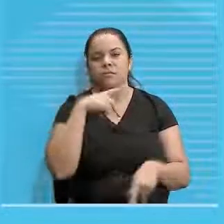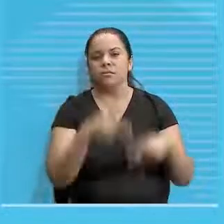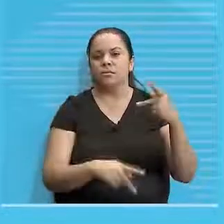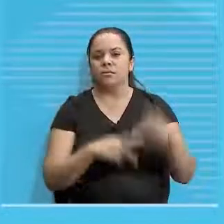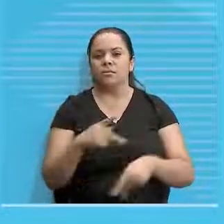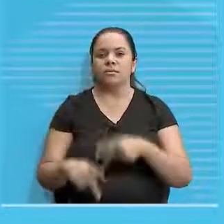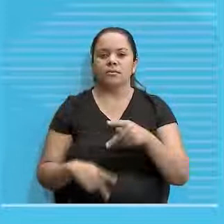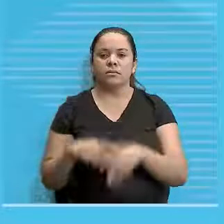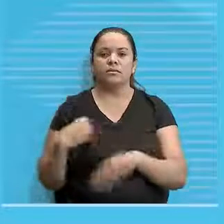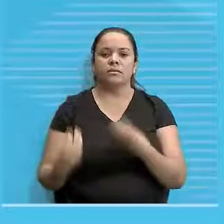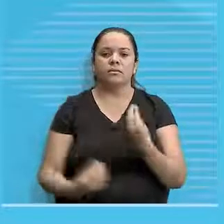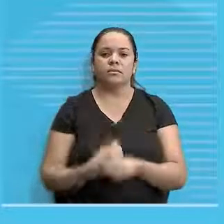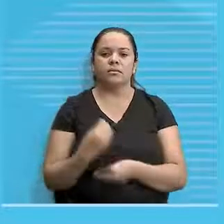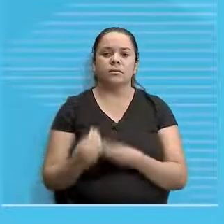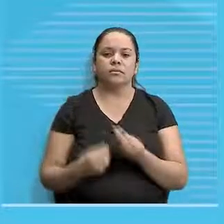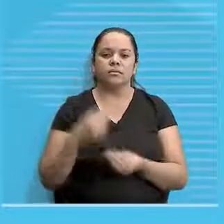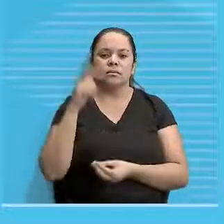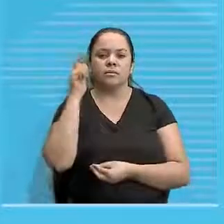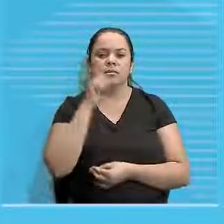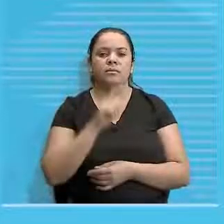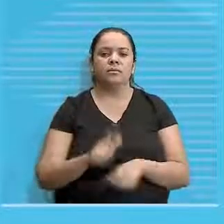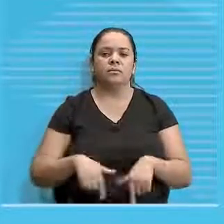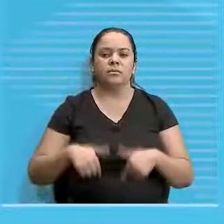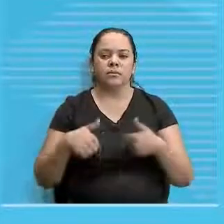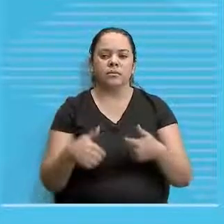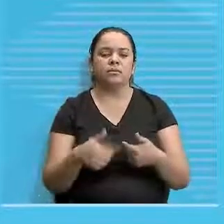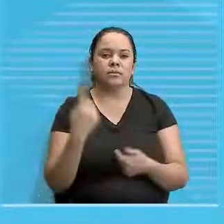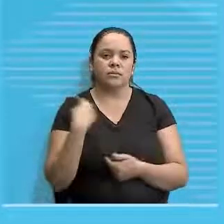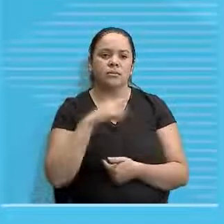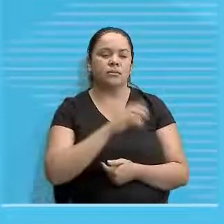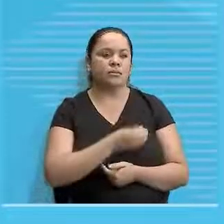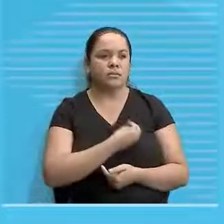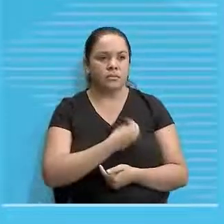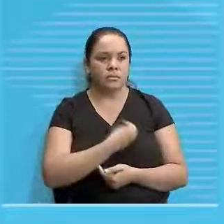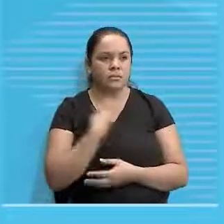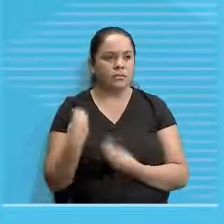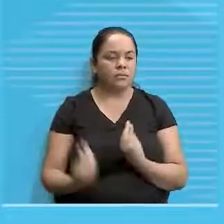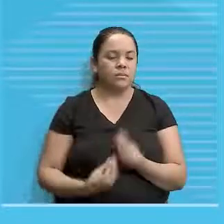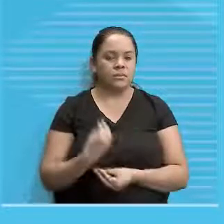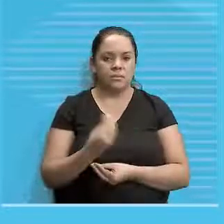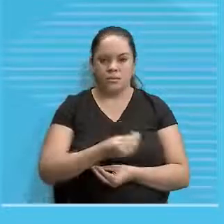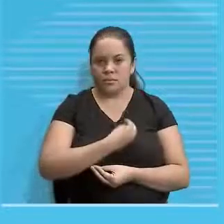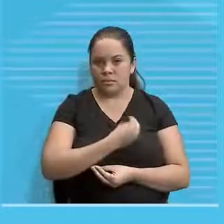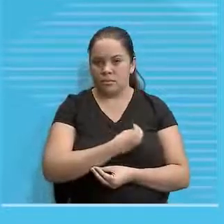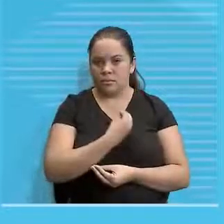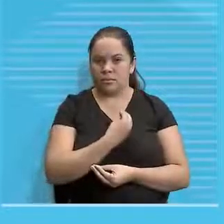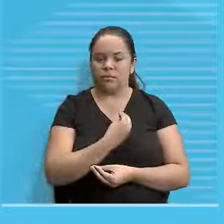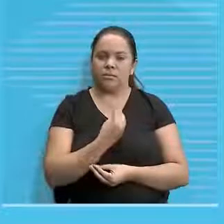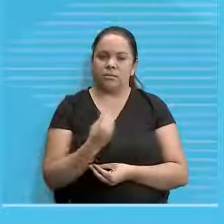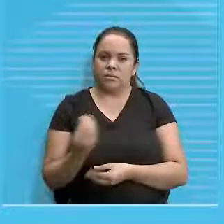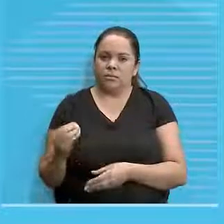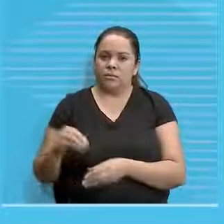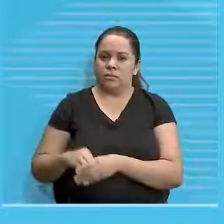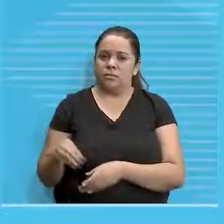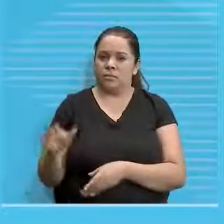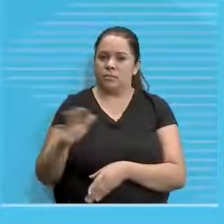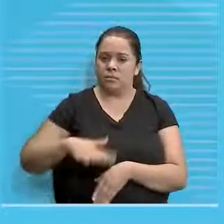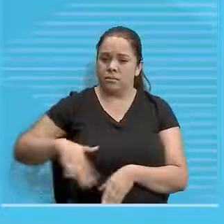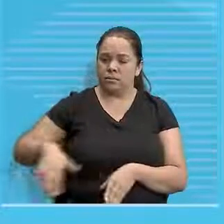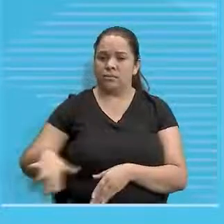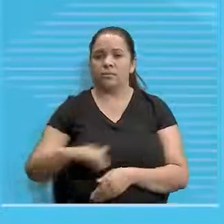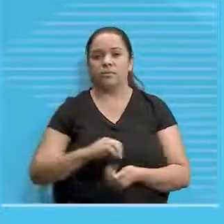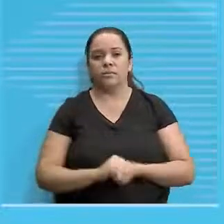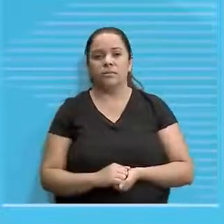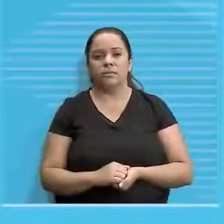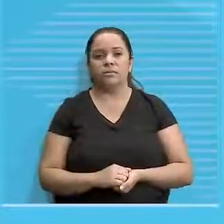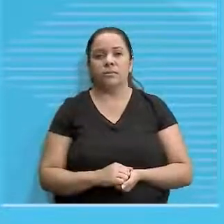pela nossa sobrevivência, a forma como a gente vive dentro de um território, são os nossos costumes, as nossas crenças,